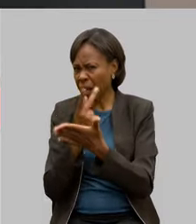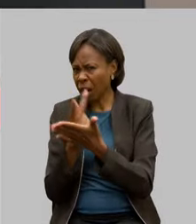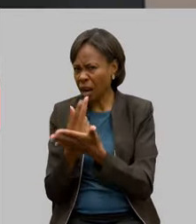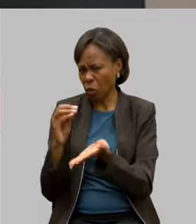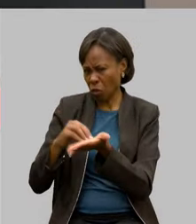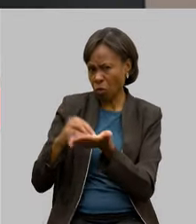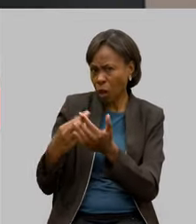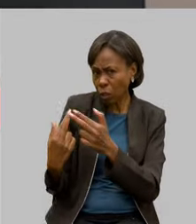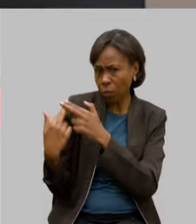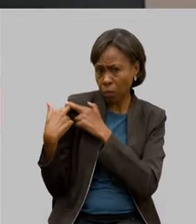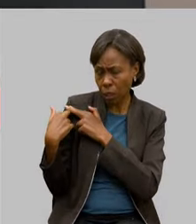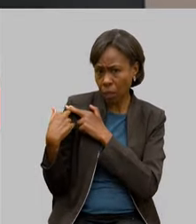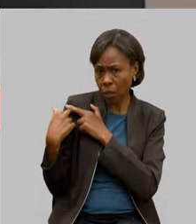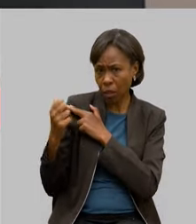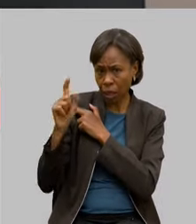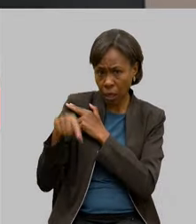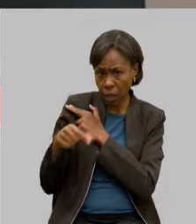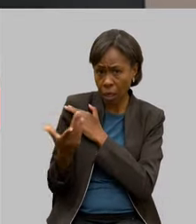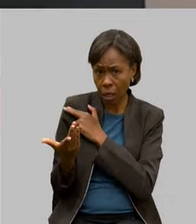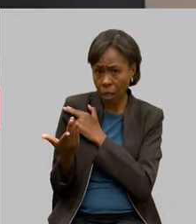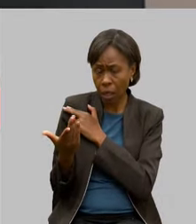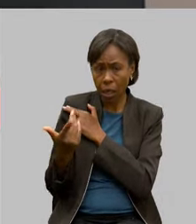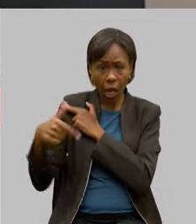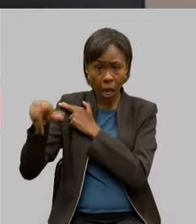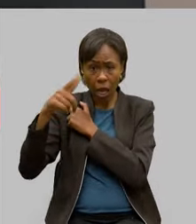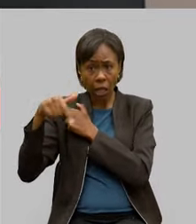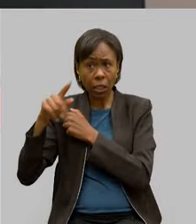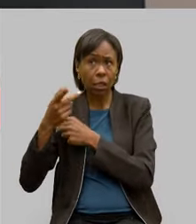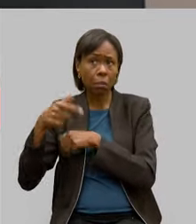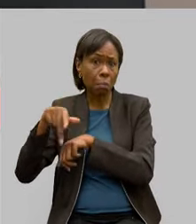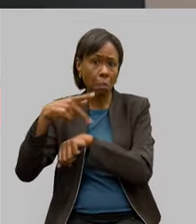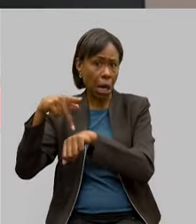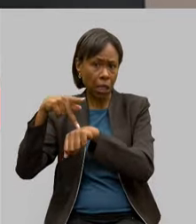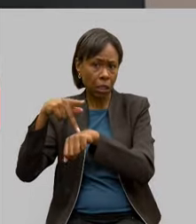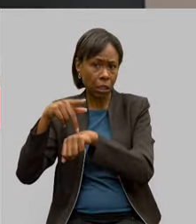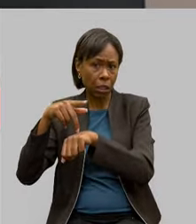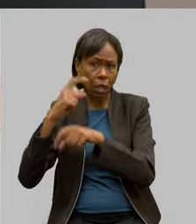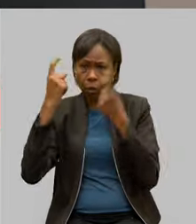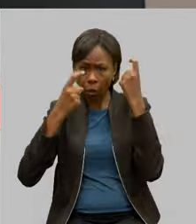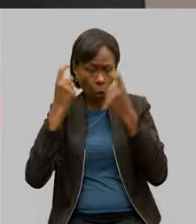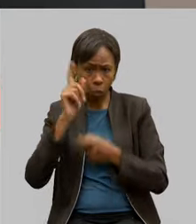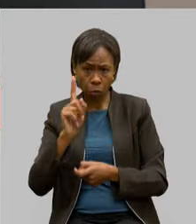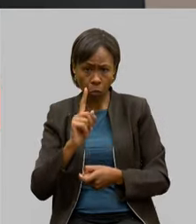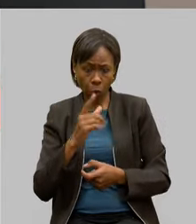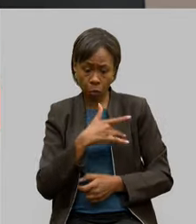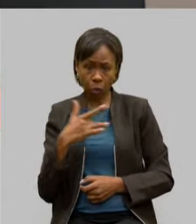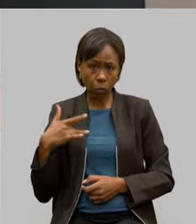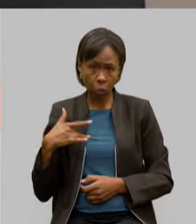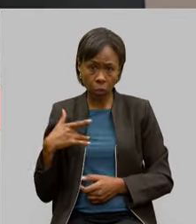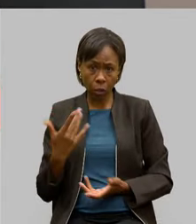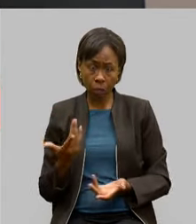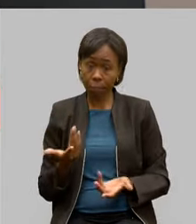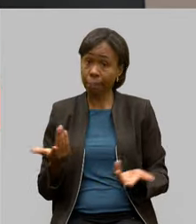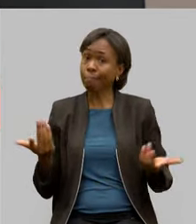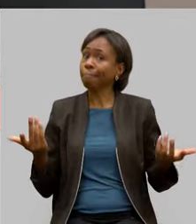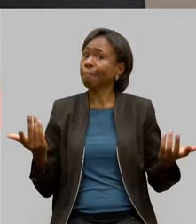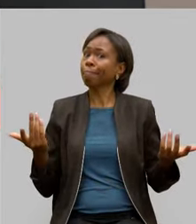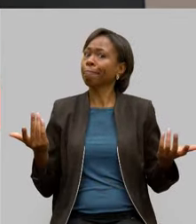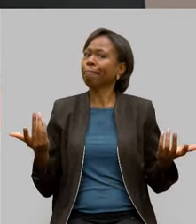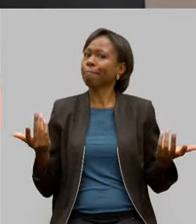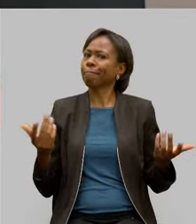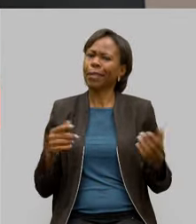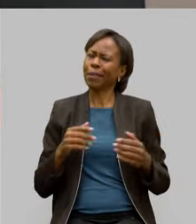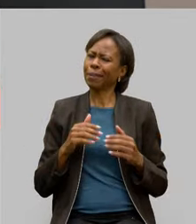com sua população será que eles não se importam com a saúde e com o desenvolvimento do seu país não né